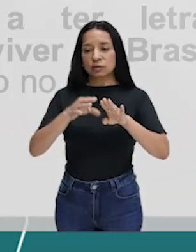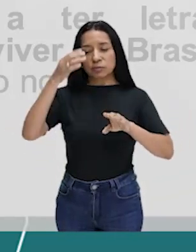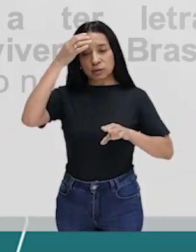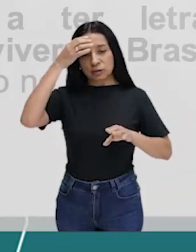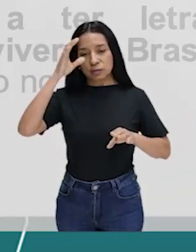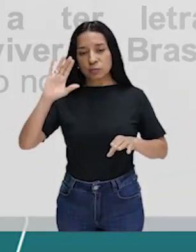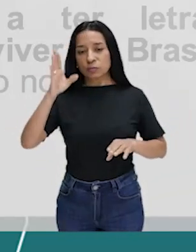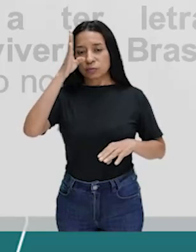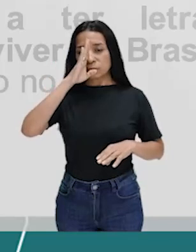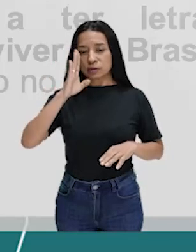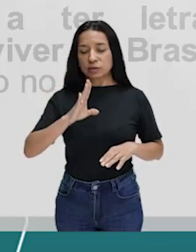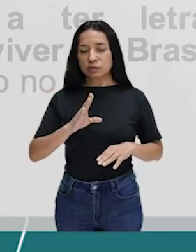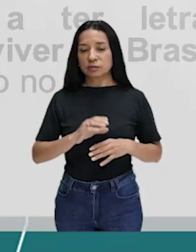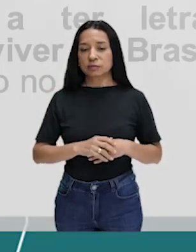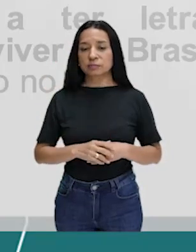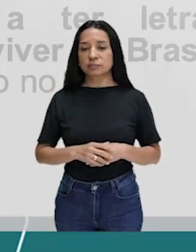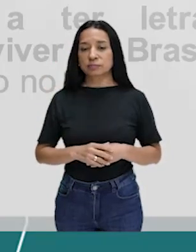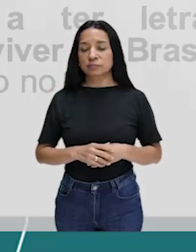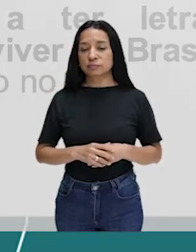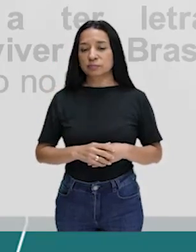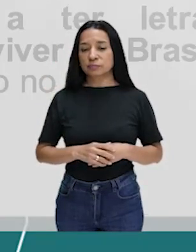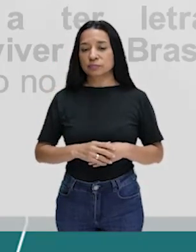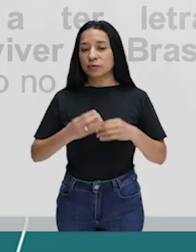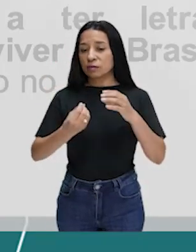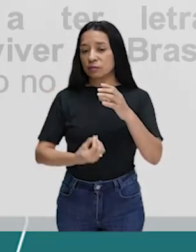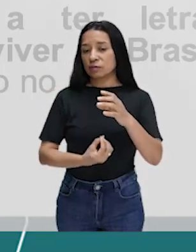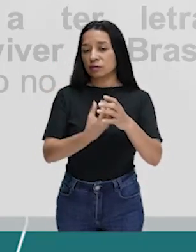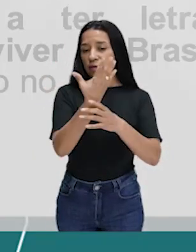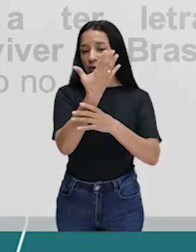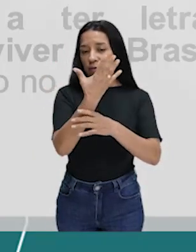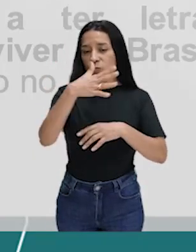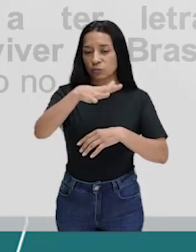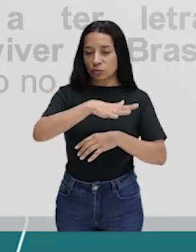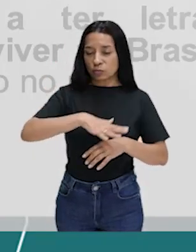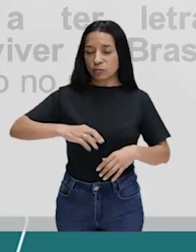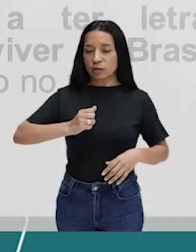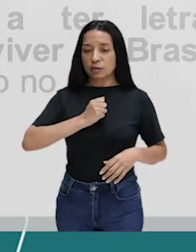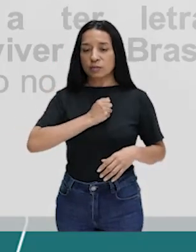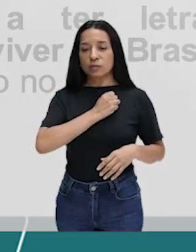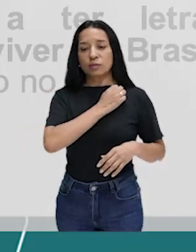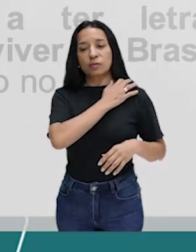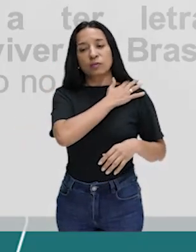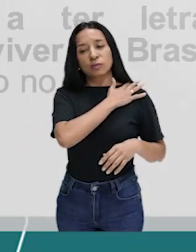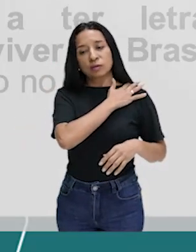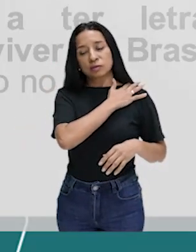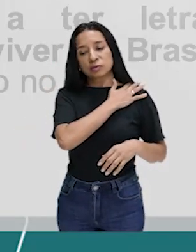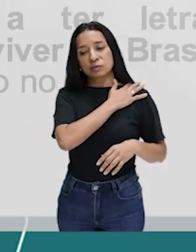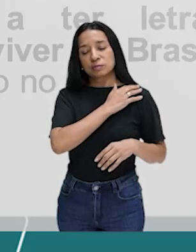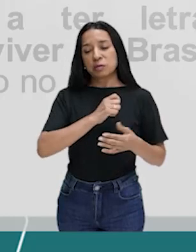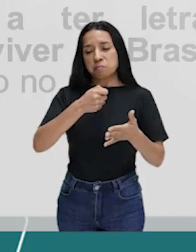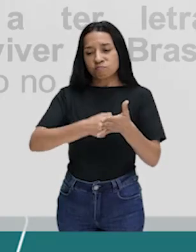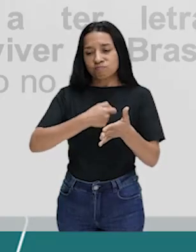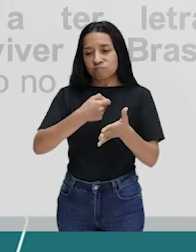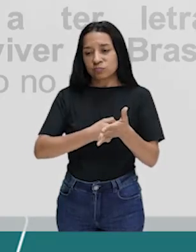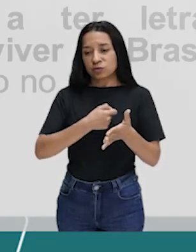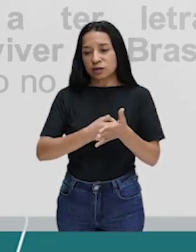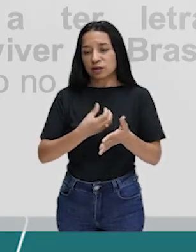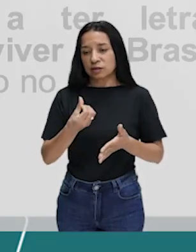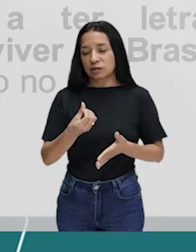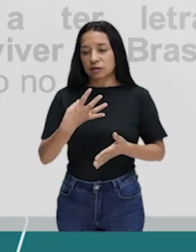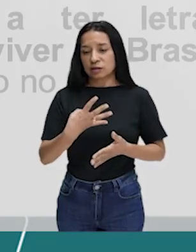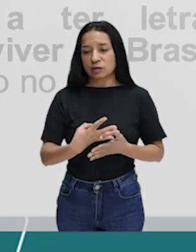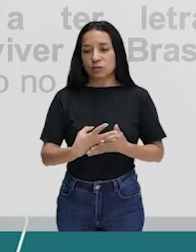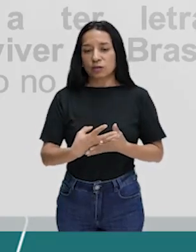brasileira. Tendo nascido no meio do regime militar, que aconteceu em 1964, o ritmo surgiu como uma forma de